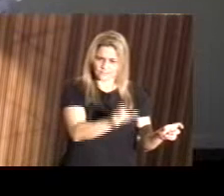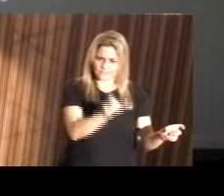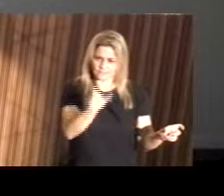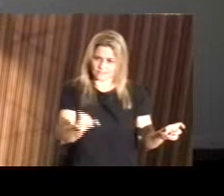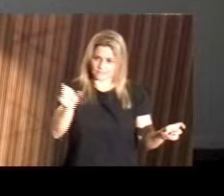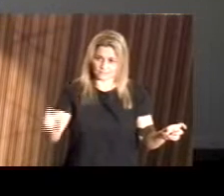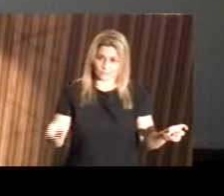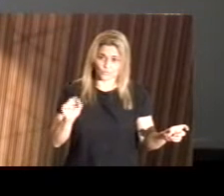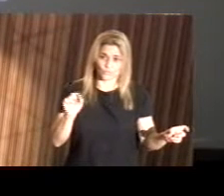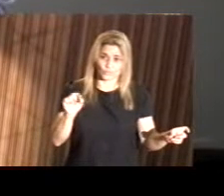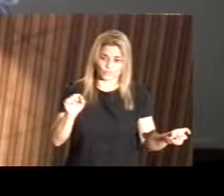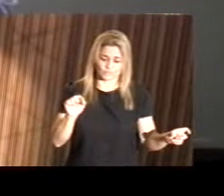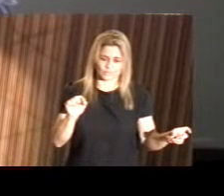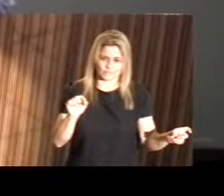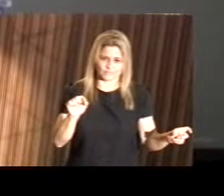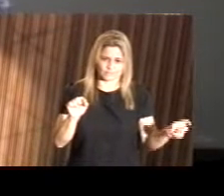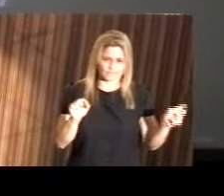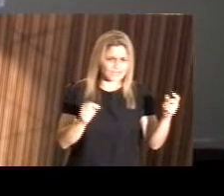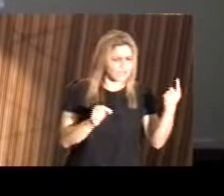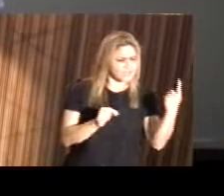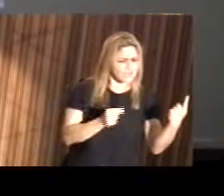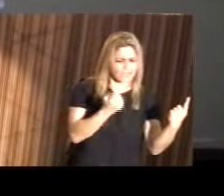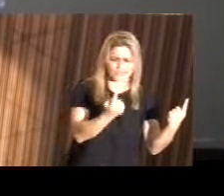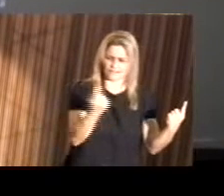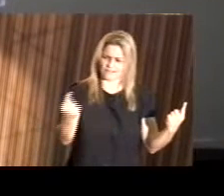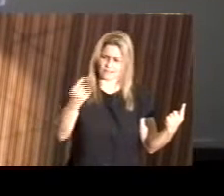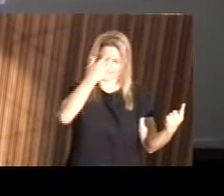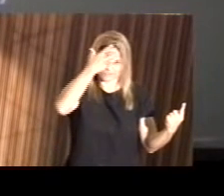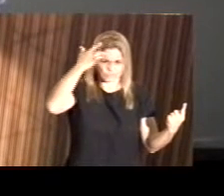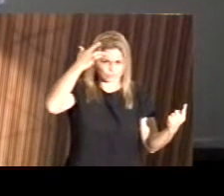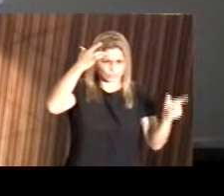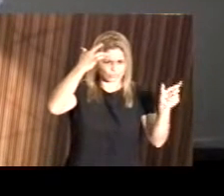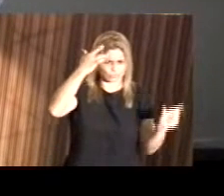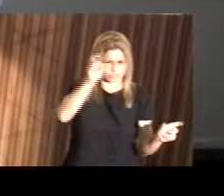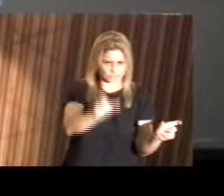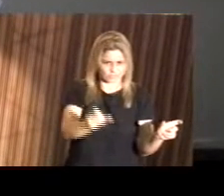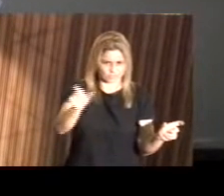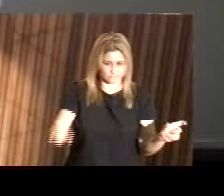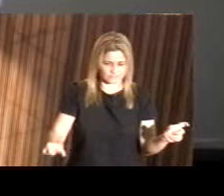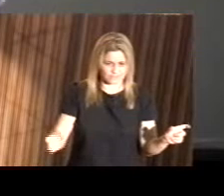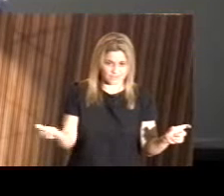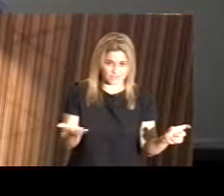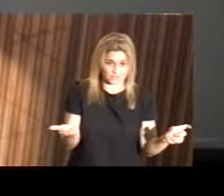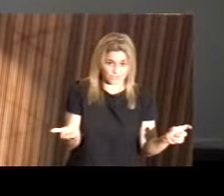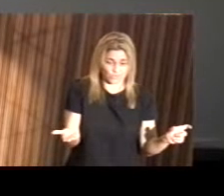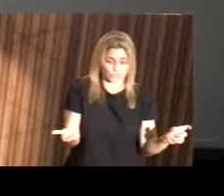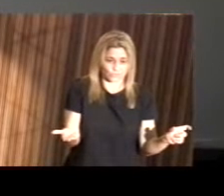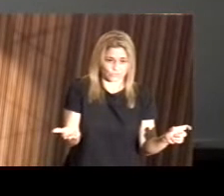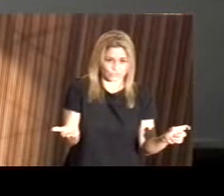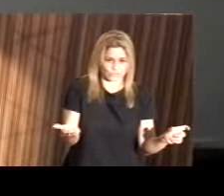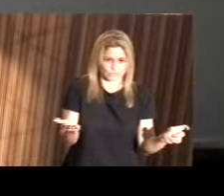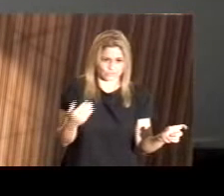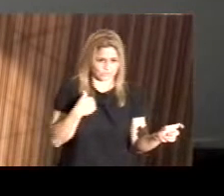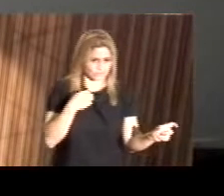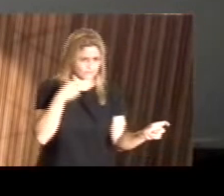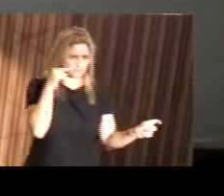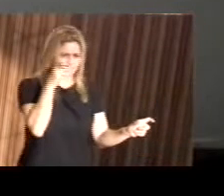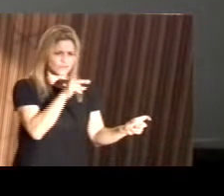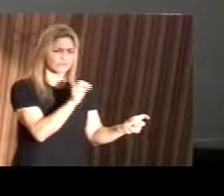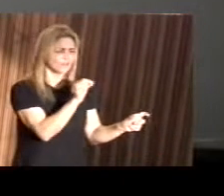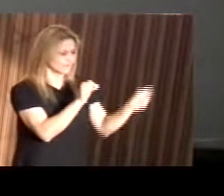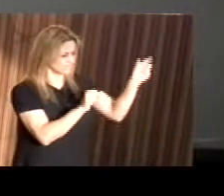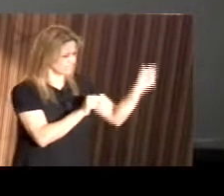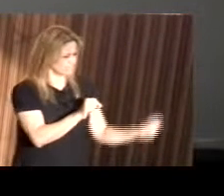na perspectiva de cada um desses 3. Vou começar hoje pela manhã na perspectiva de